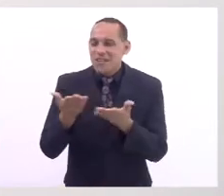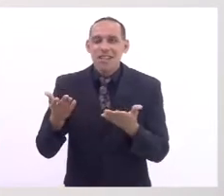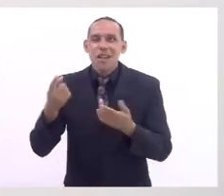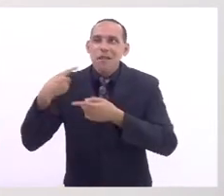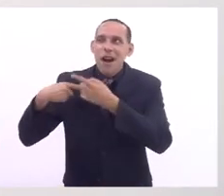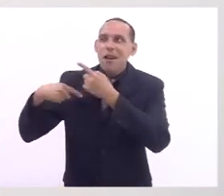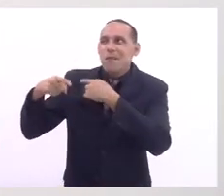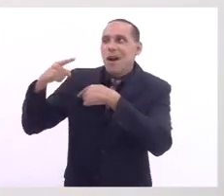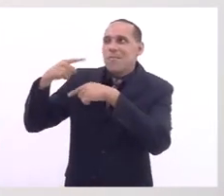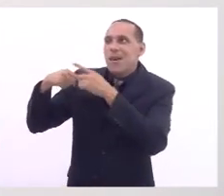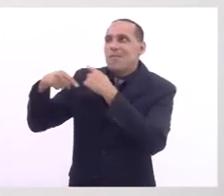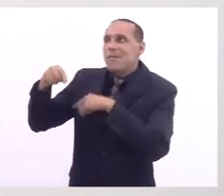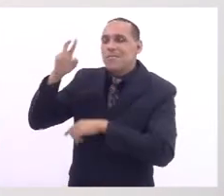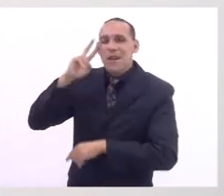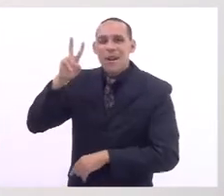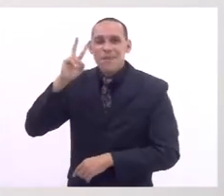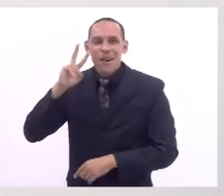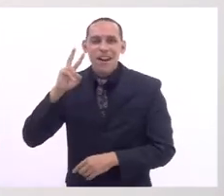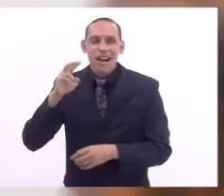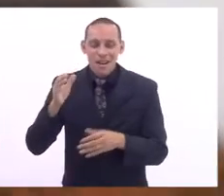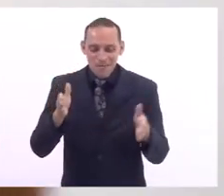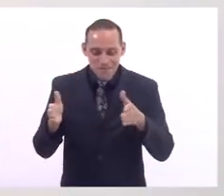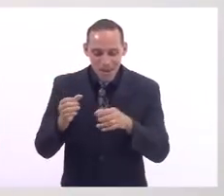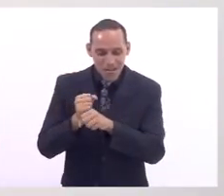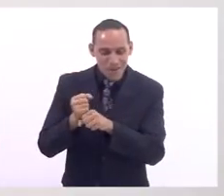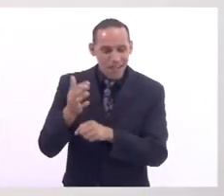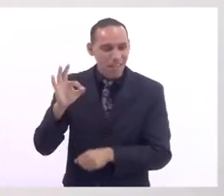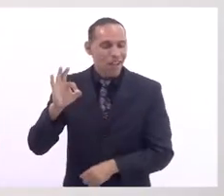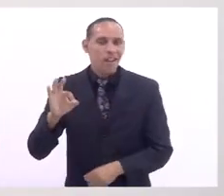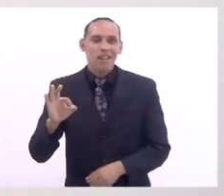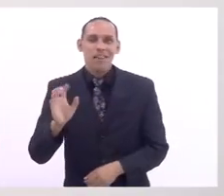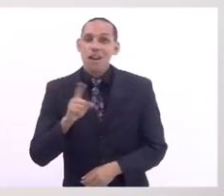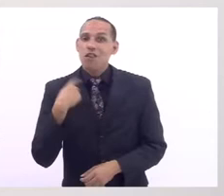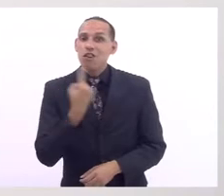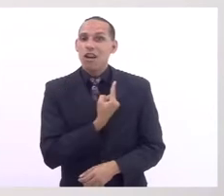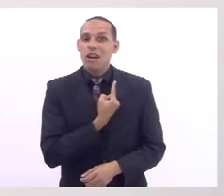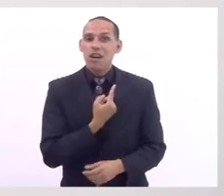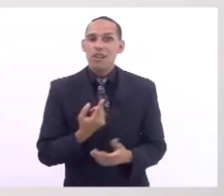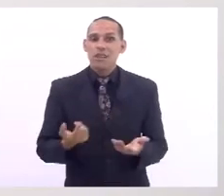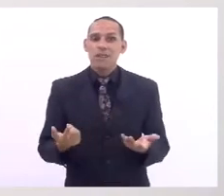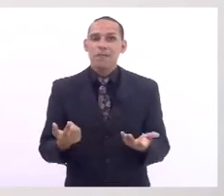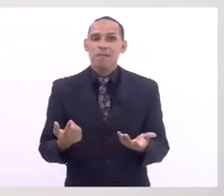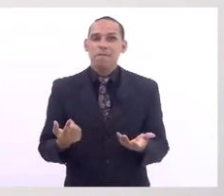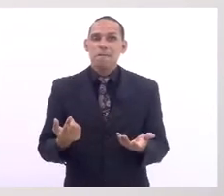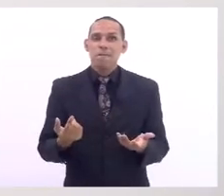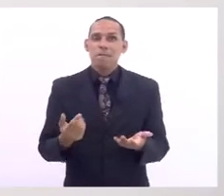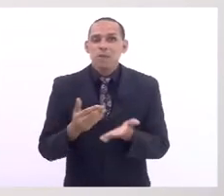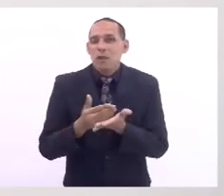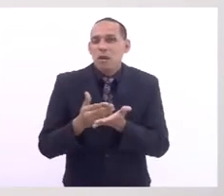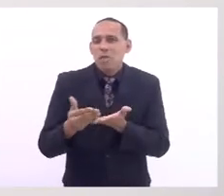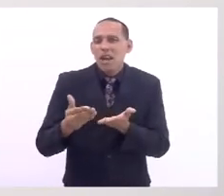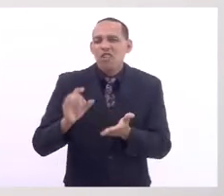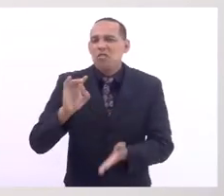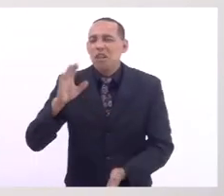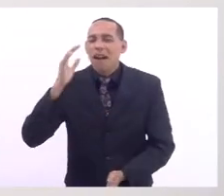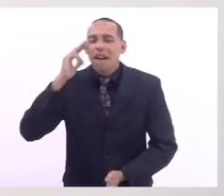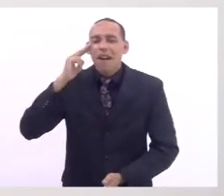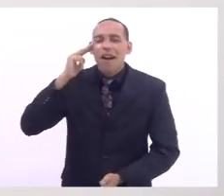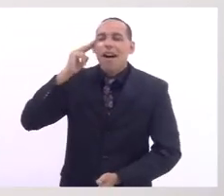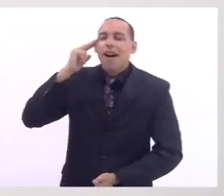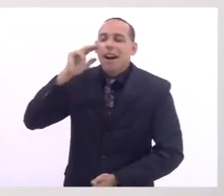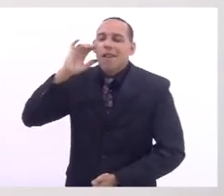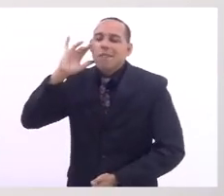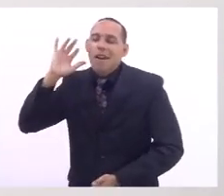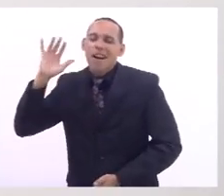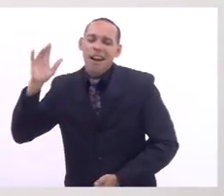vocês fizeram nos últimos dez anos né nós partimos de uma Utopia de acreditar